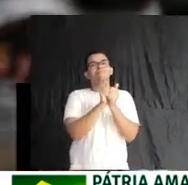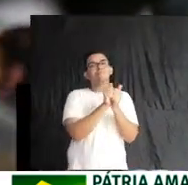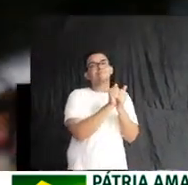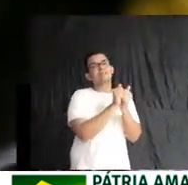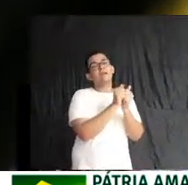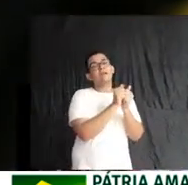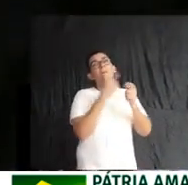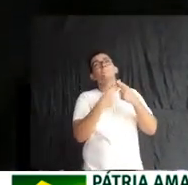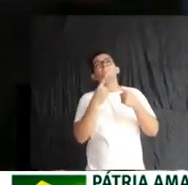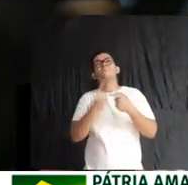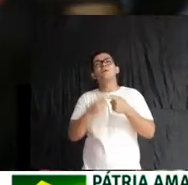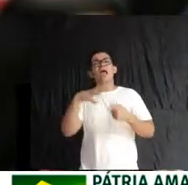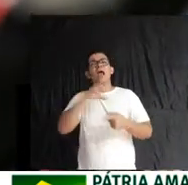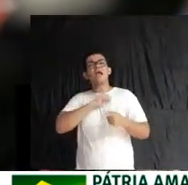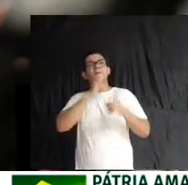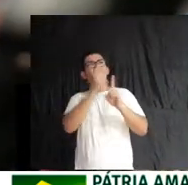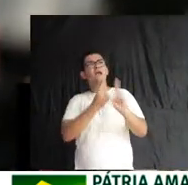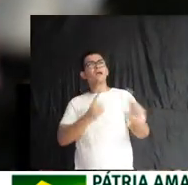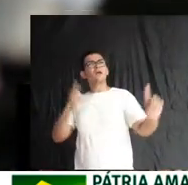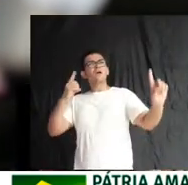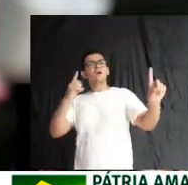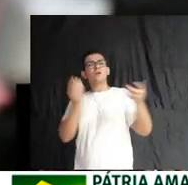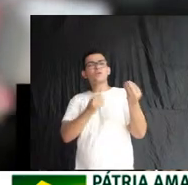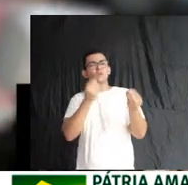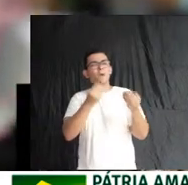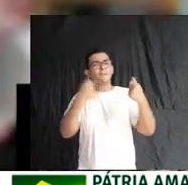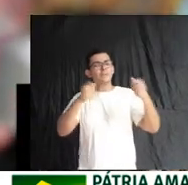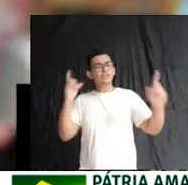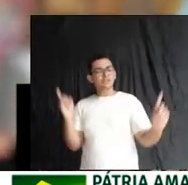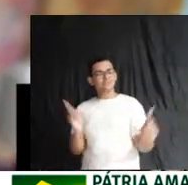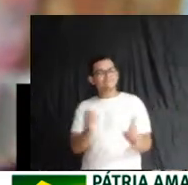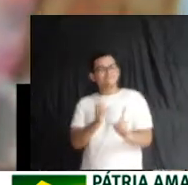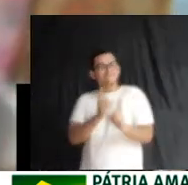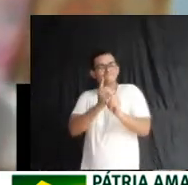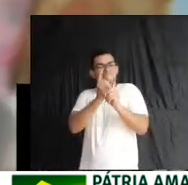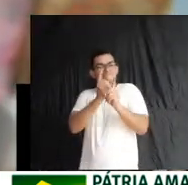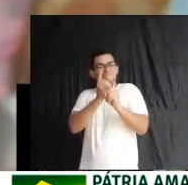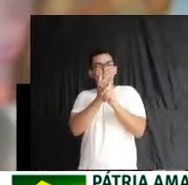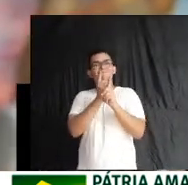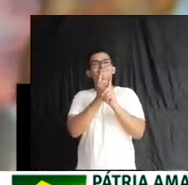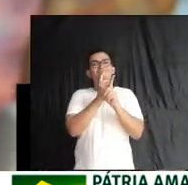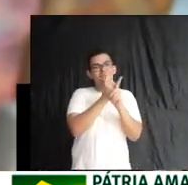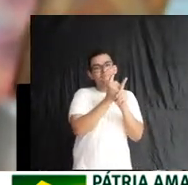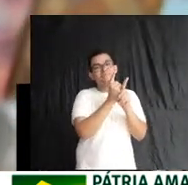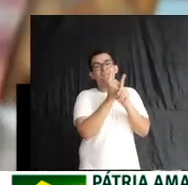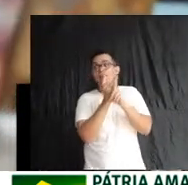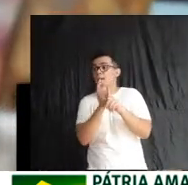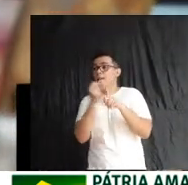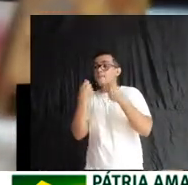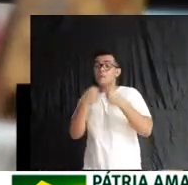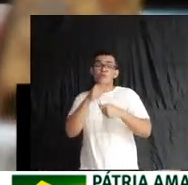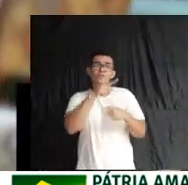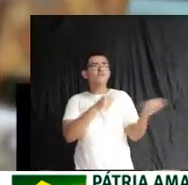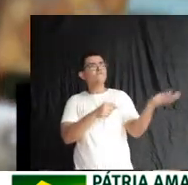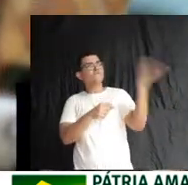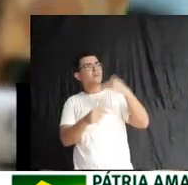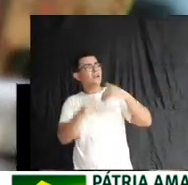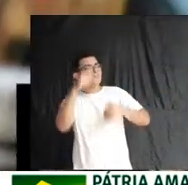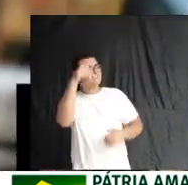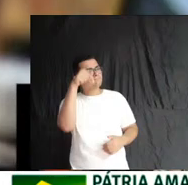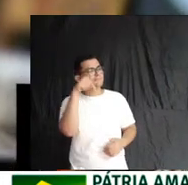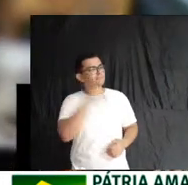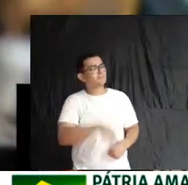de longe é tão ruim. Te quero ao vivo e a cores aqui, aqui.